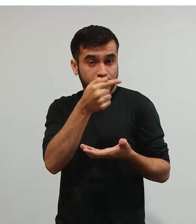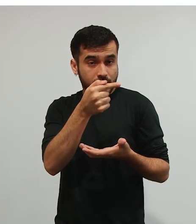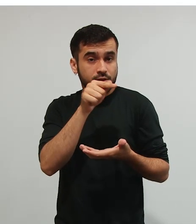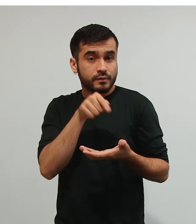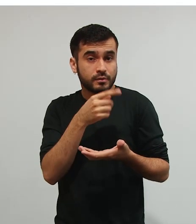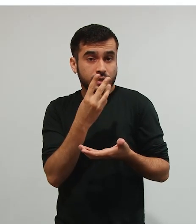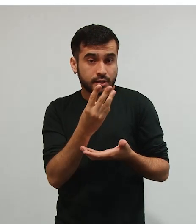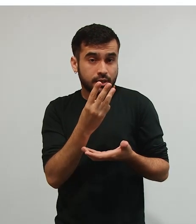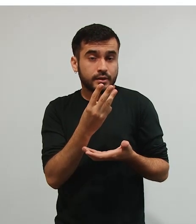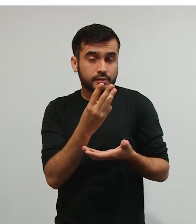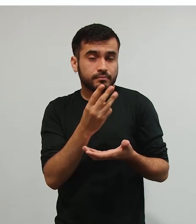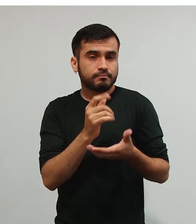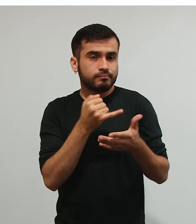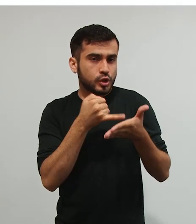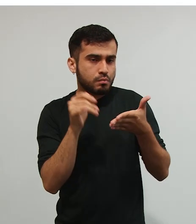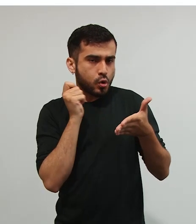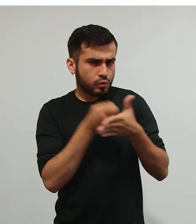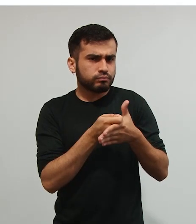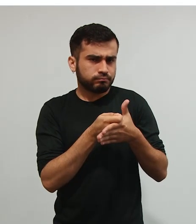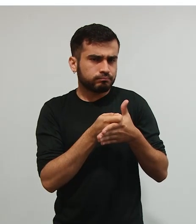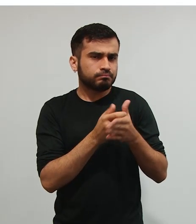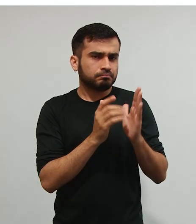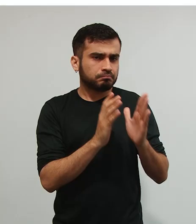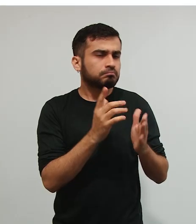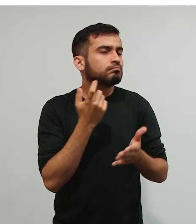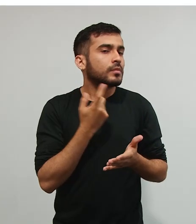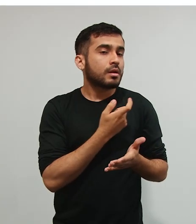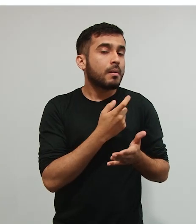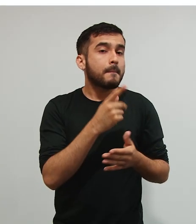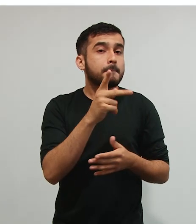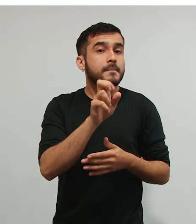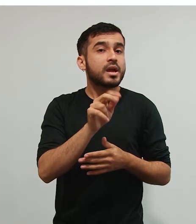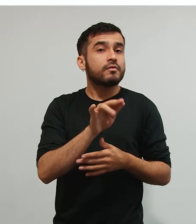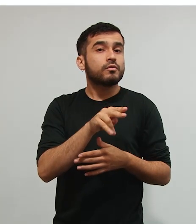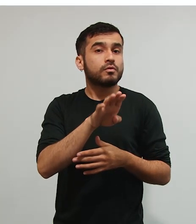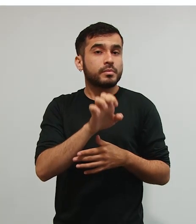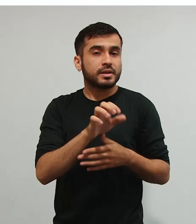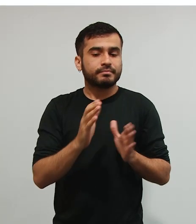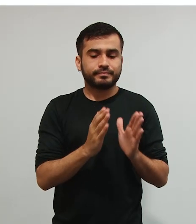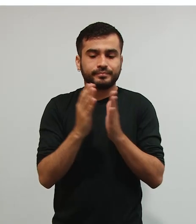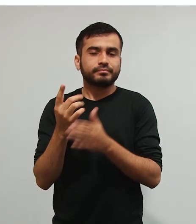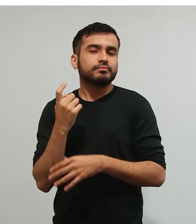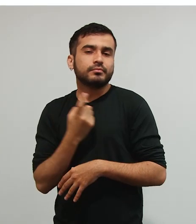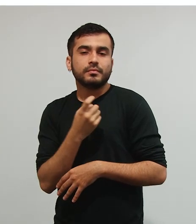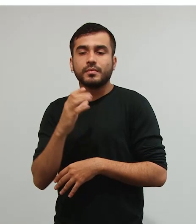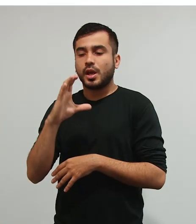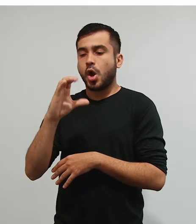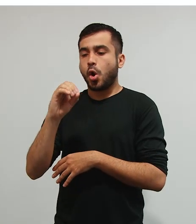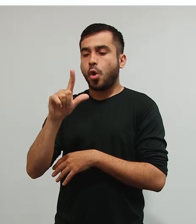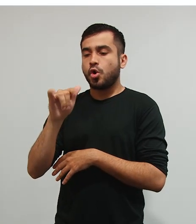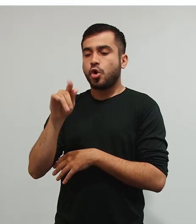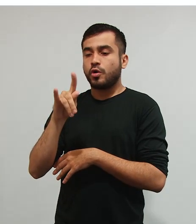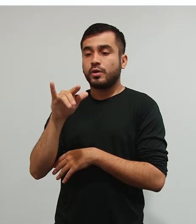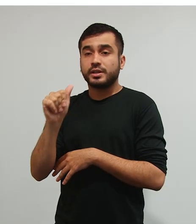IPI, percentual considerável. Enquanto sobre a colônia,